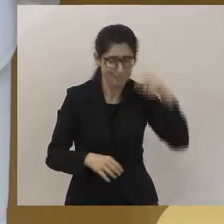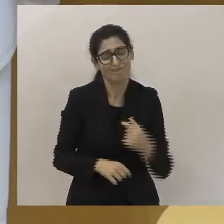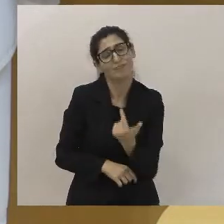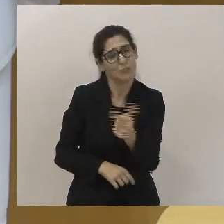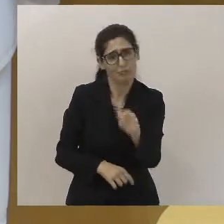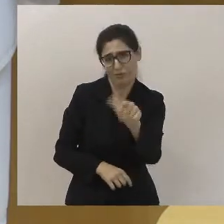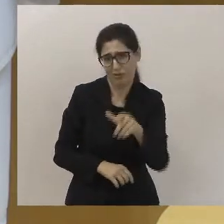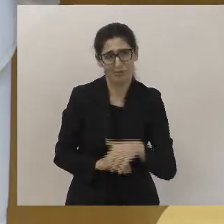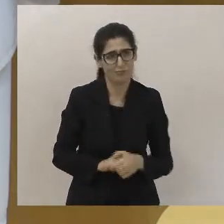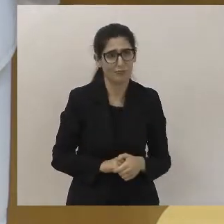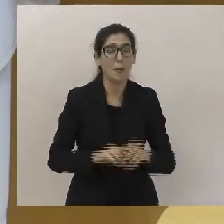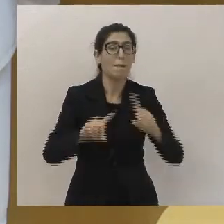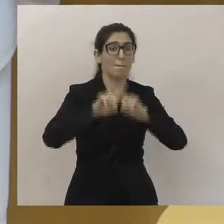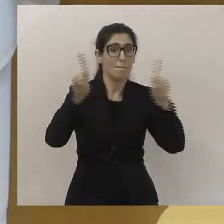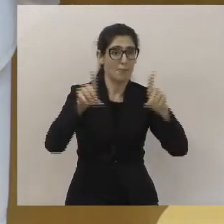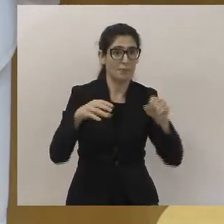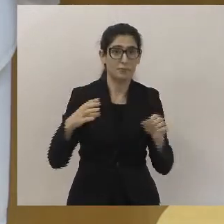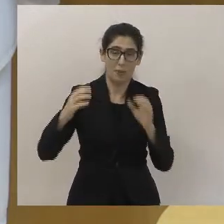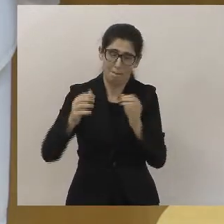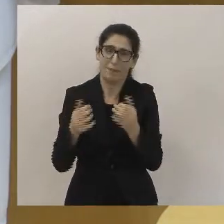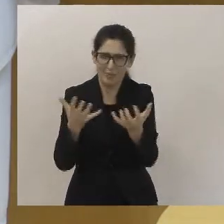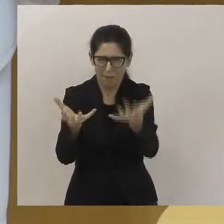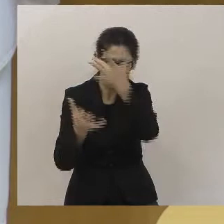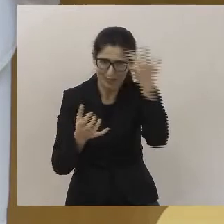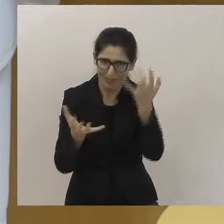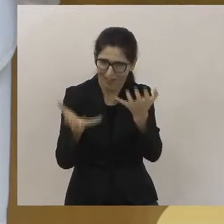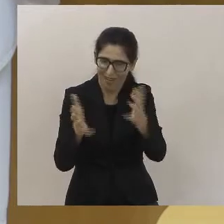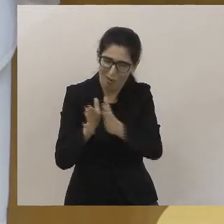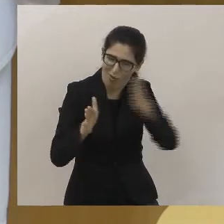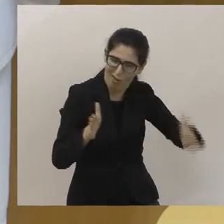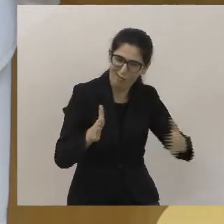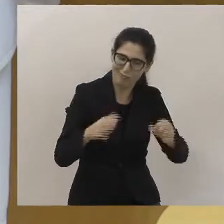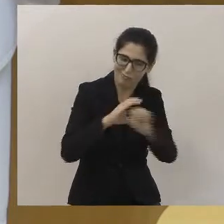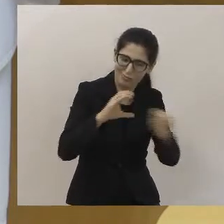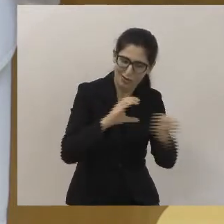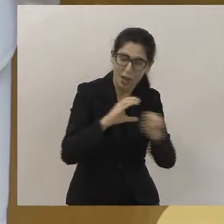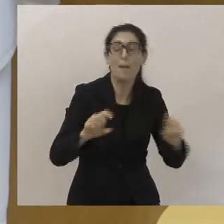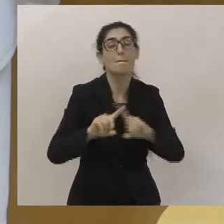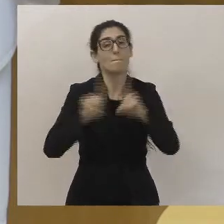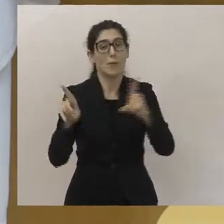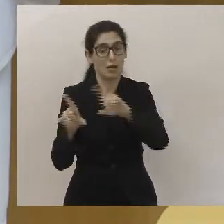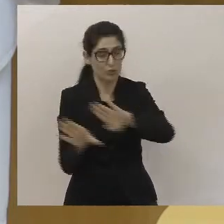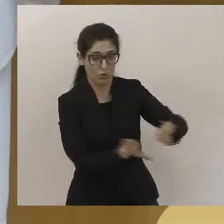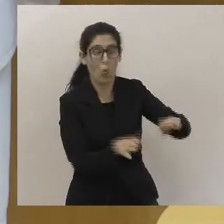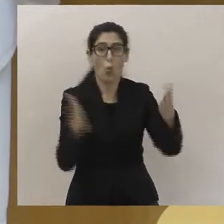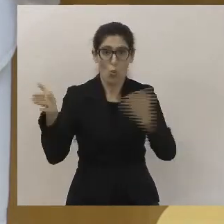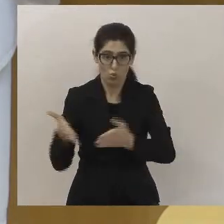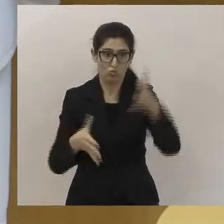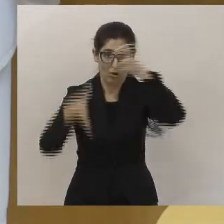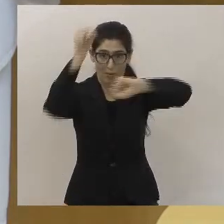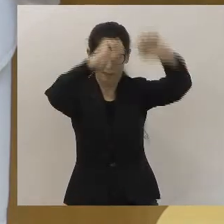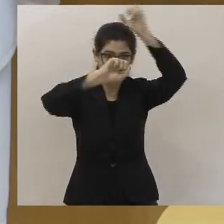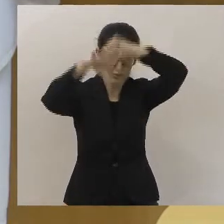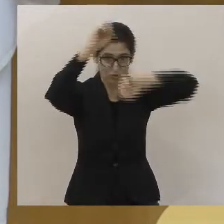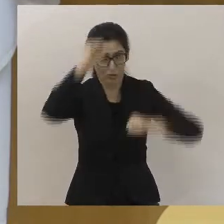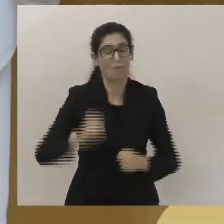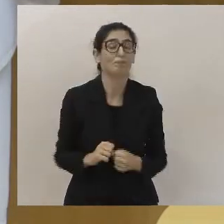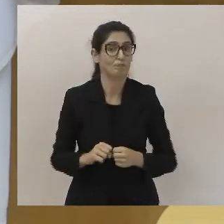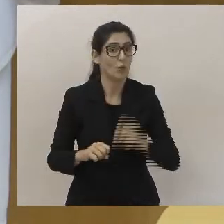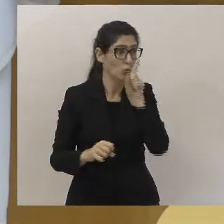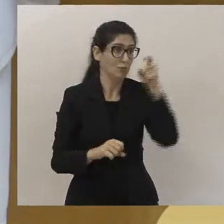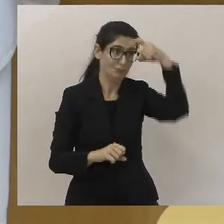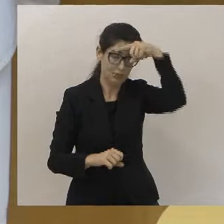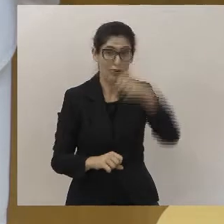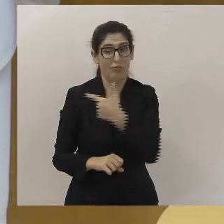ali ao lado da santa casa só que eu hoje eu aprendi muito porque você manter uma ubs 24 hora